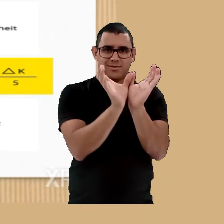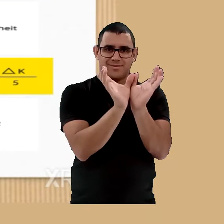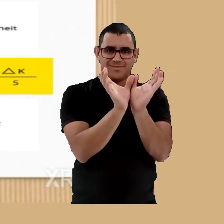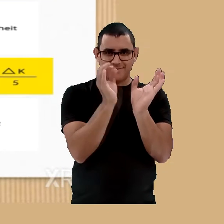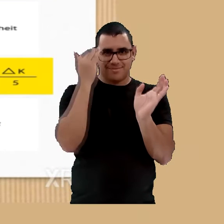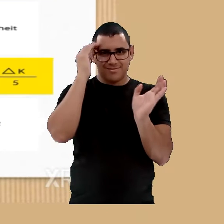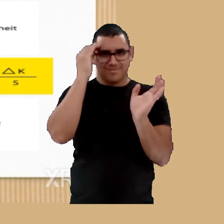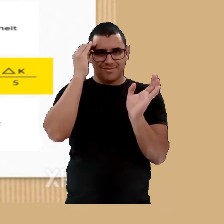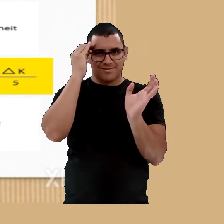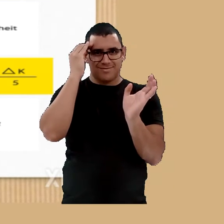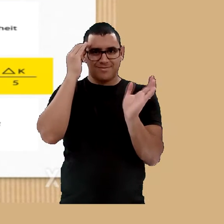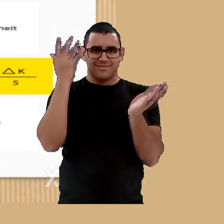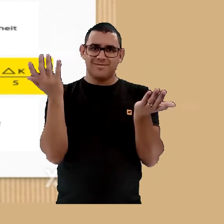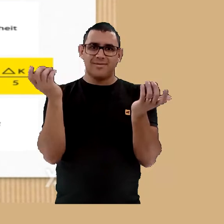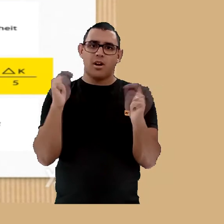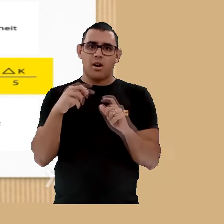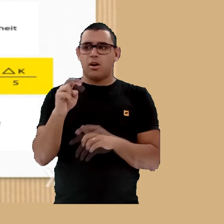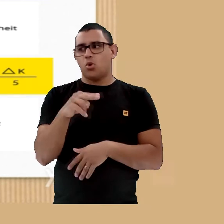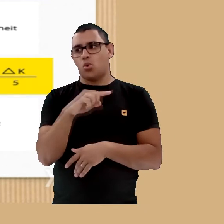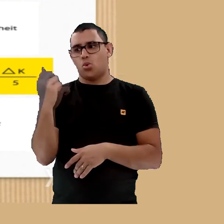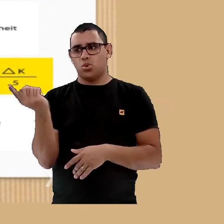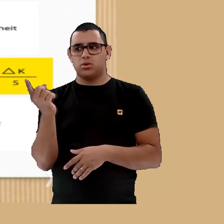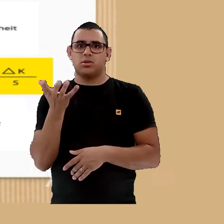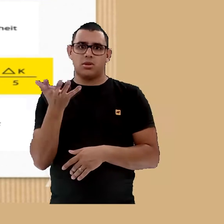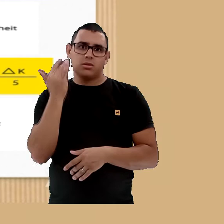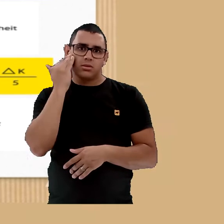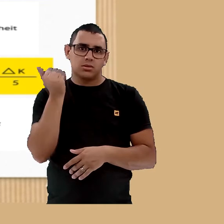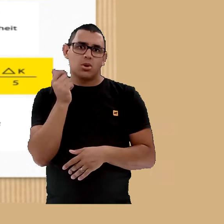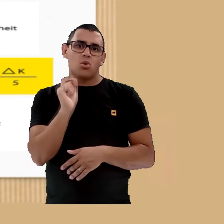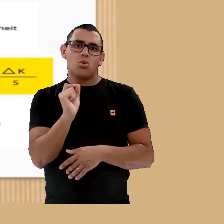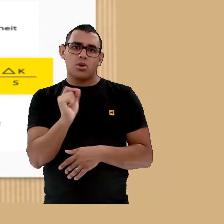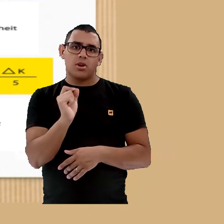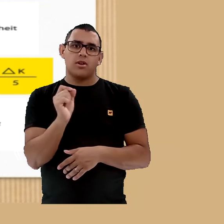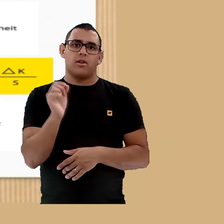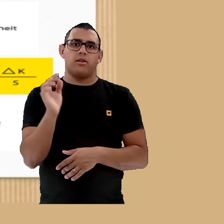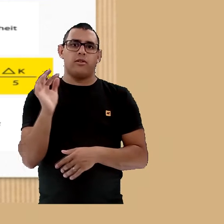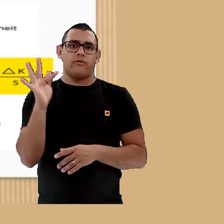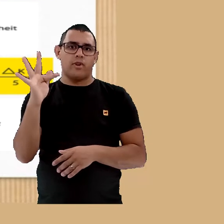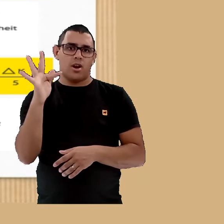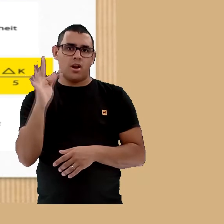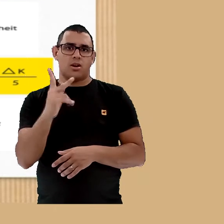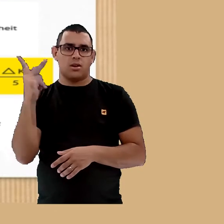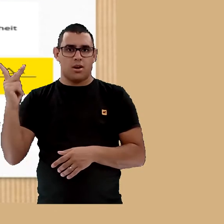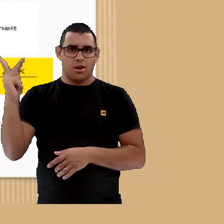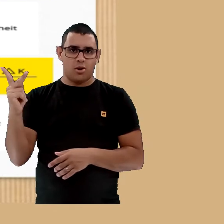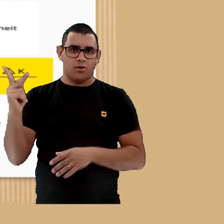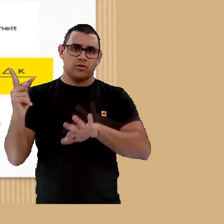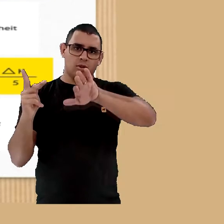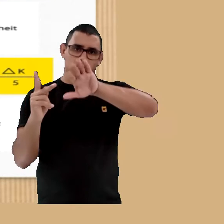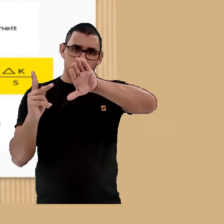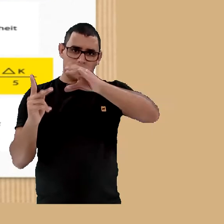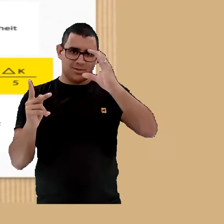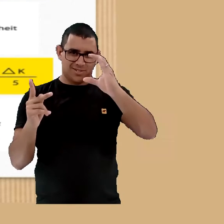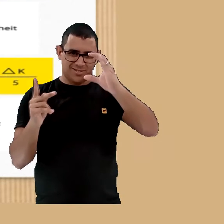sobre 5 igual a Fahrenheit menos 32 sobre 9. Se ele quiser saber a temperatura Fahrenheit, como seria em Kelvin? Então, você